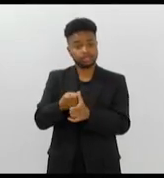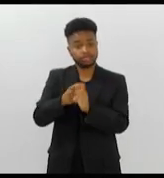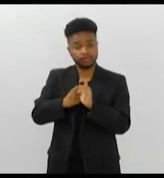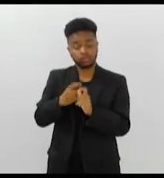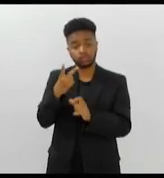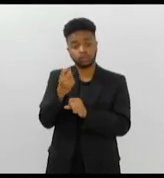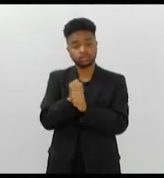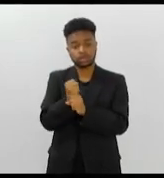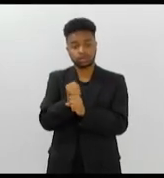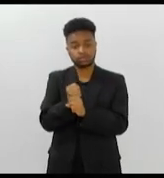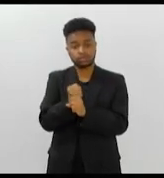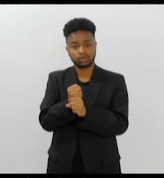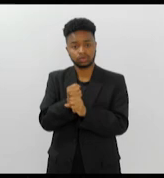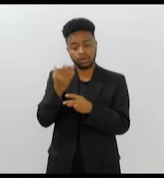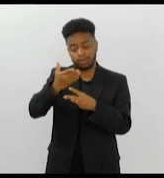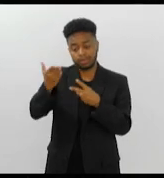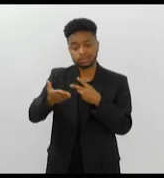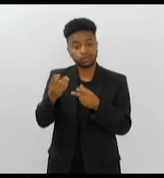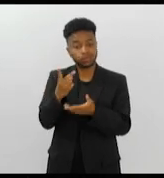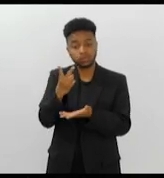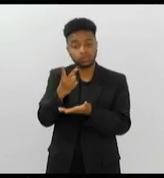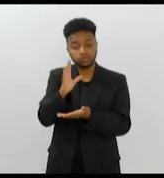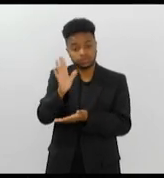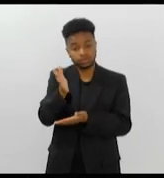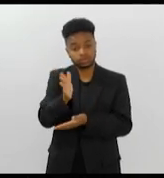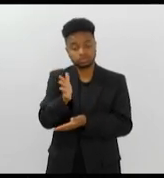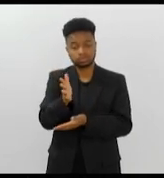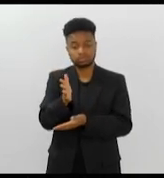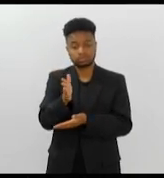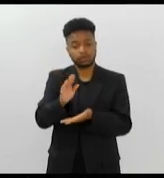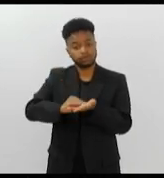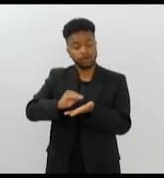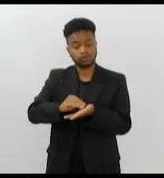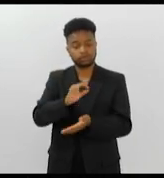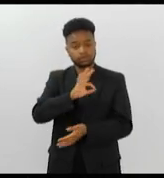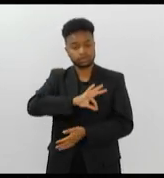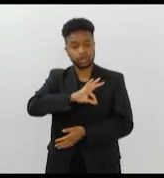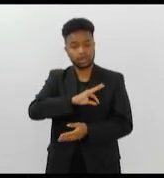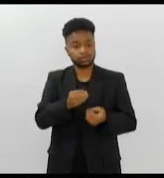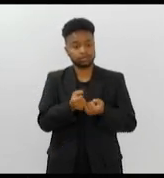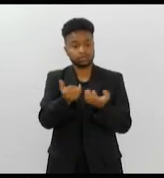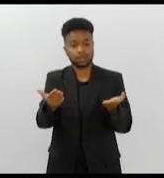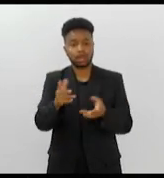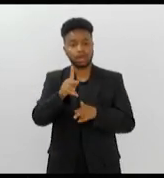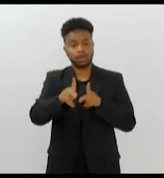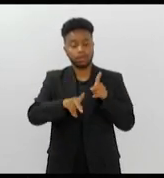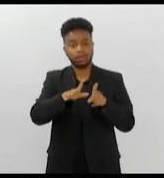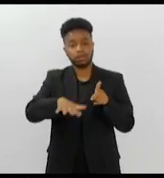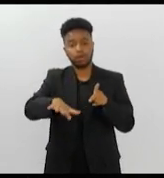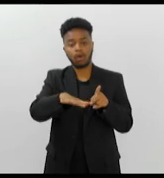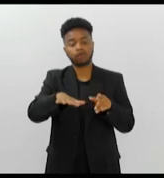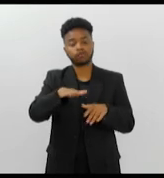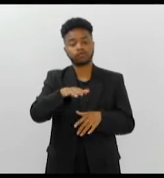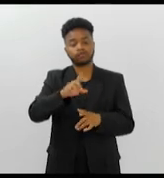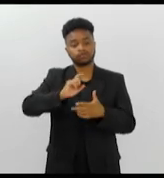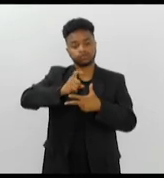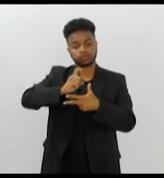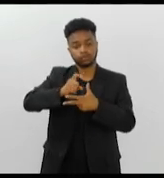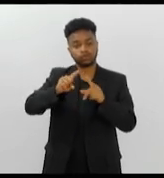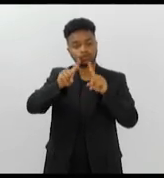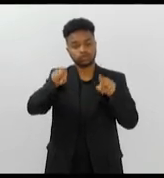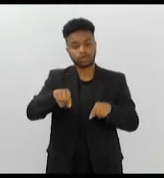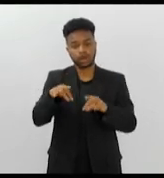reposição duas parcelas de reposição salarial ao povo do executivo a todos os funcionários do